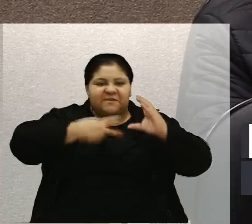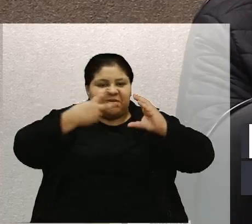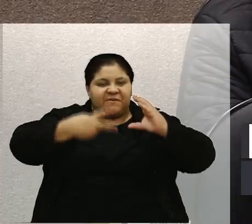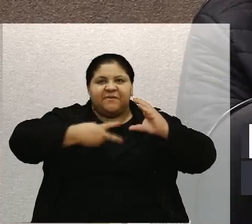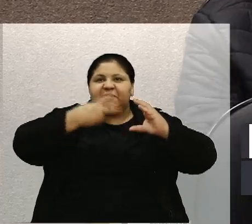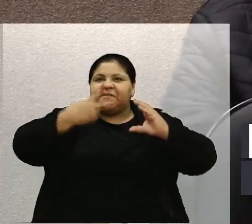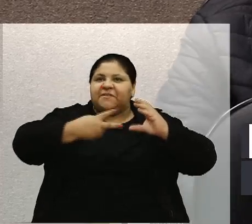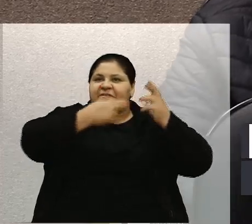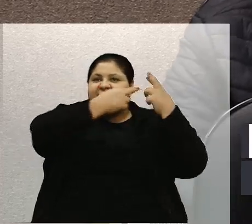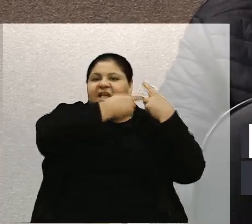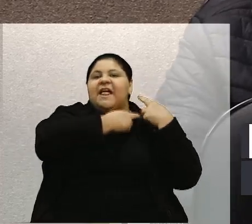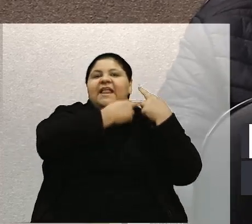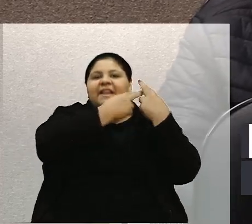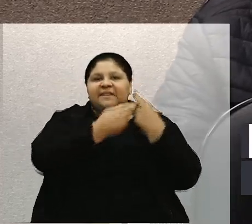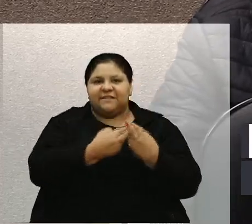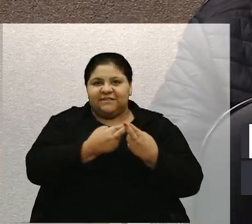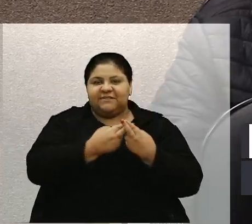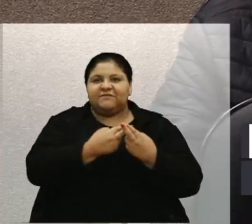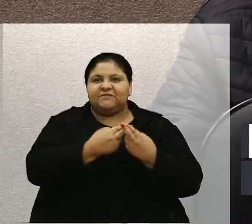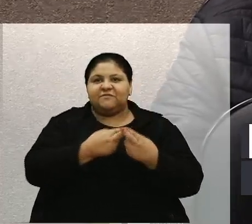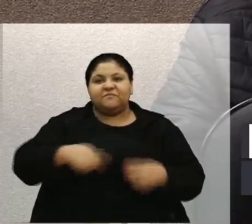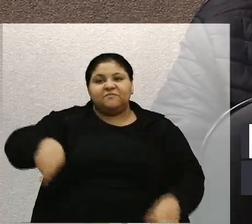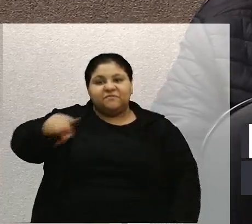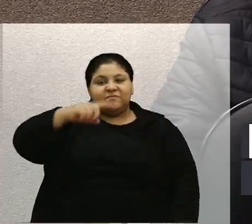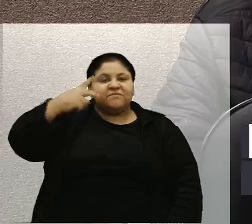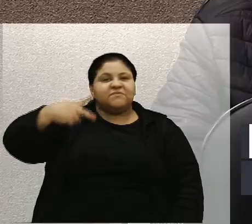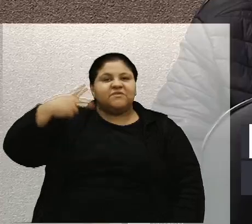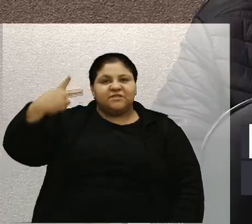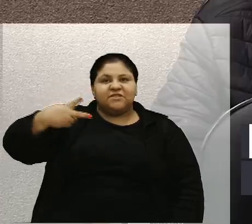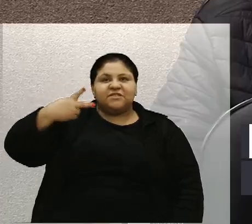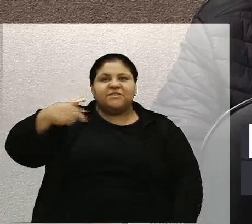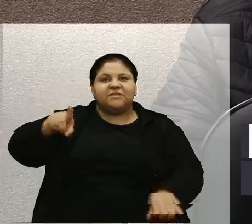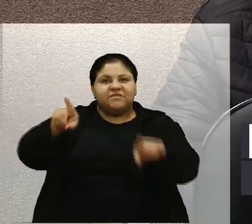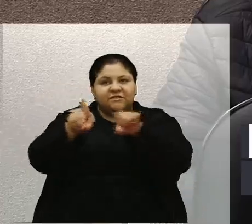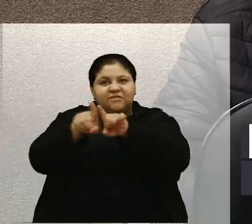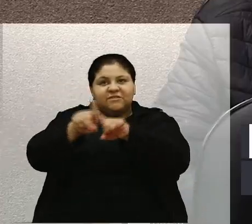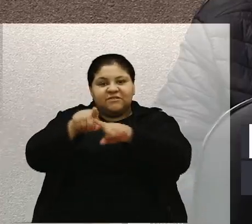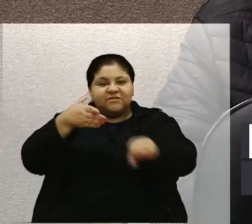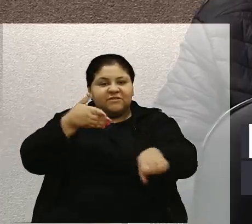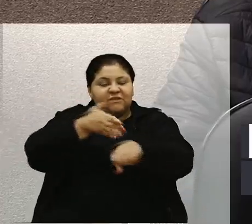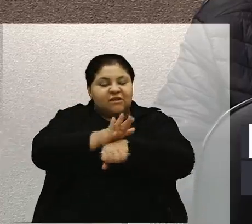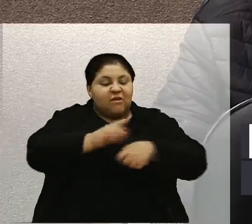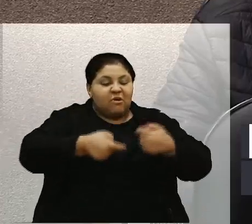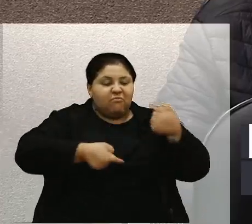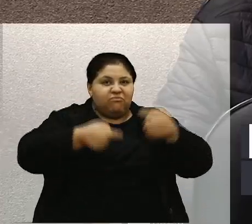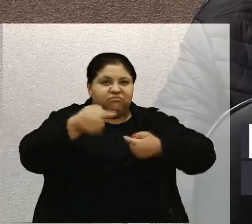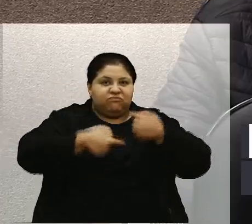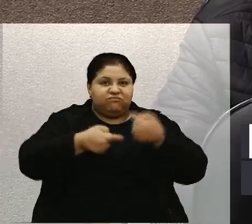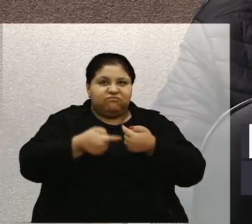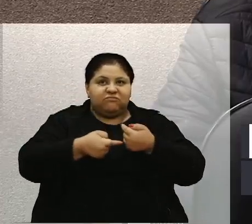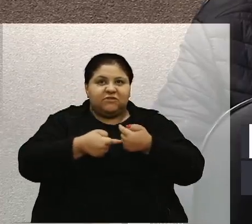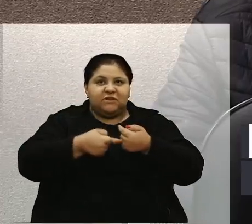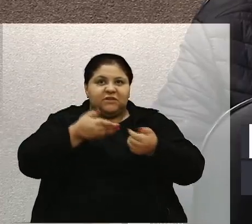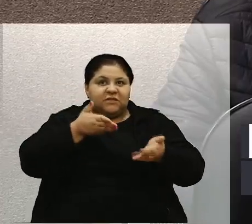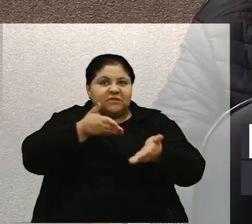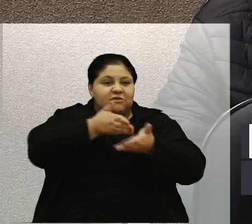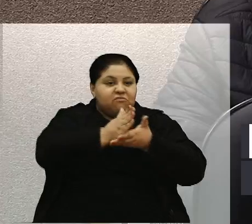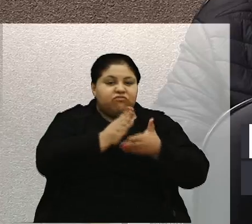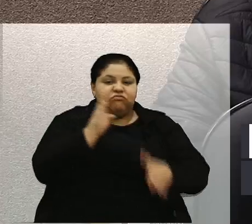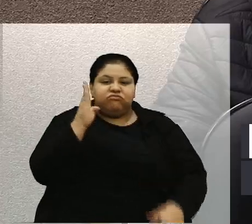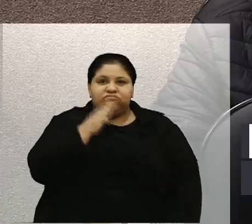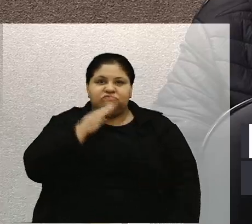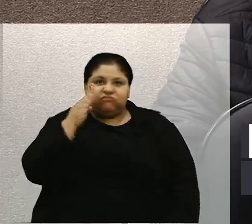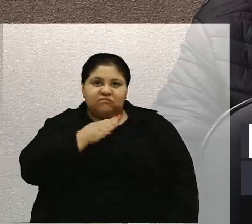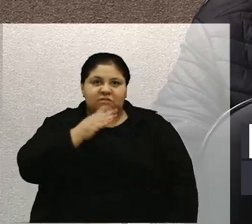é responsável, né? E o quanto nós, vereadores, também participamos com debate, na aprovação, com agilidade